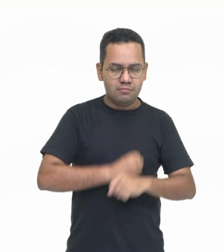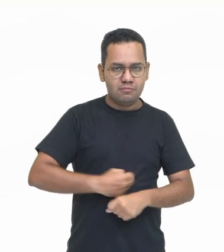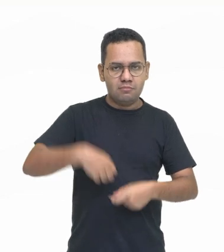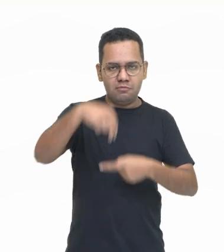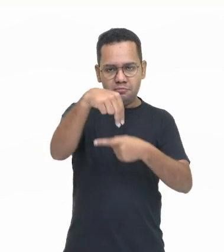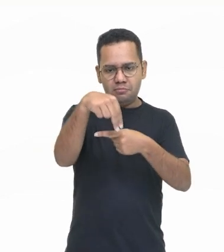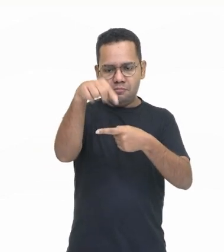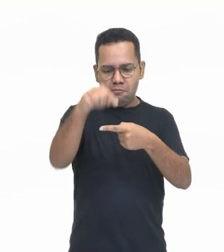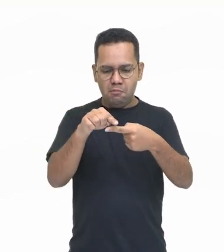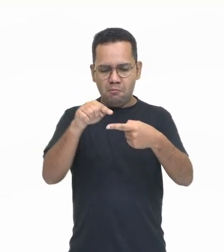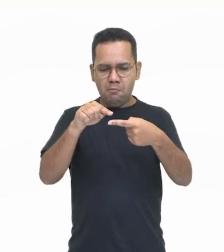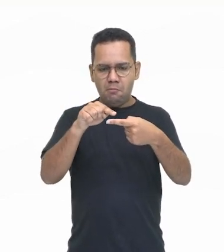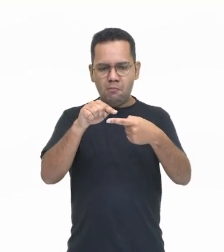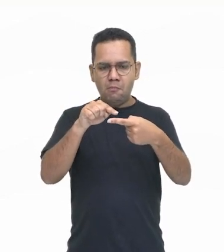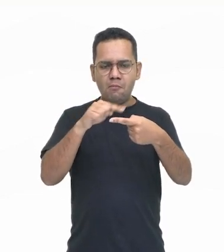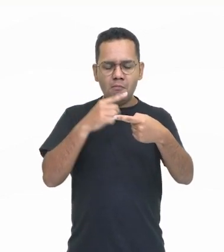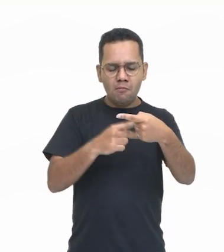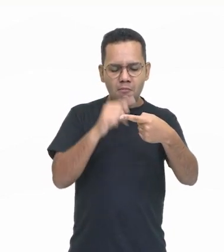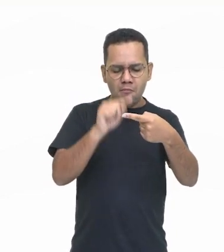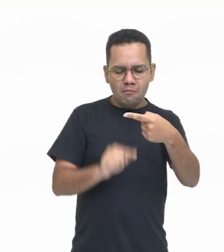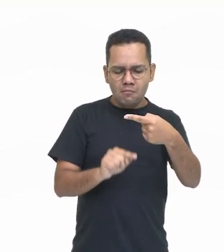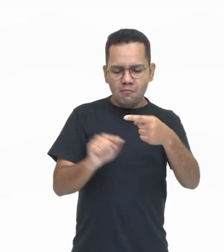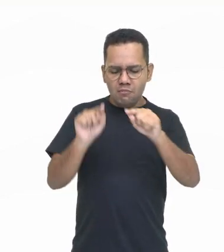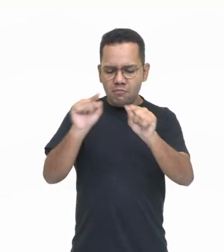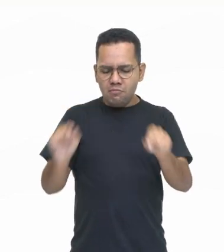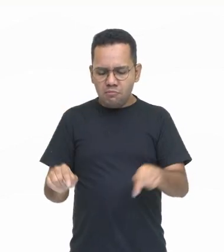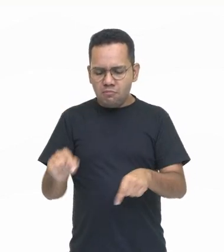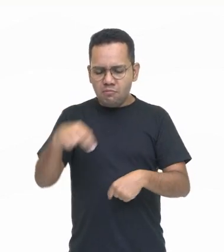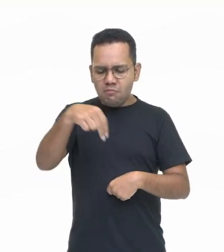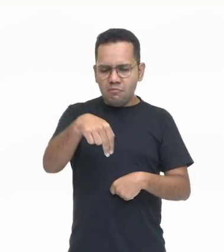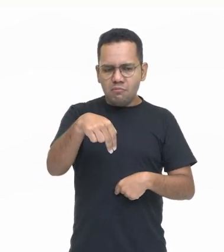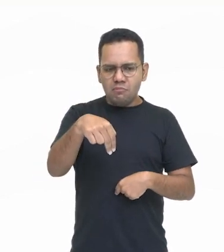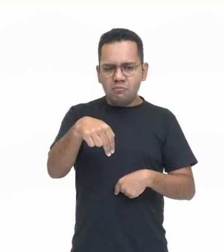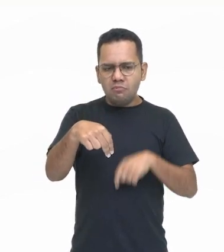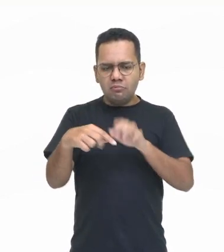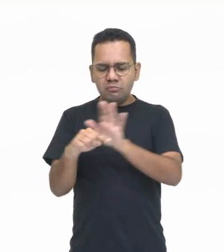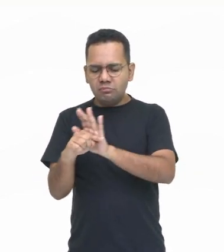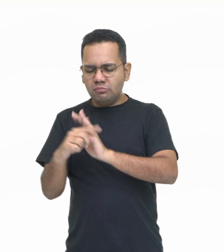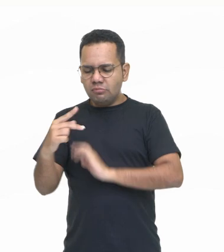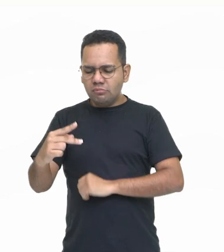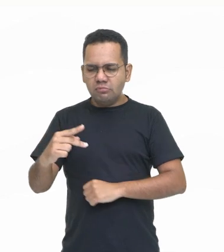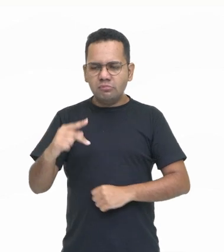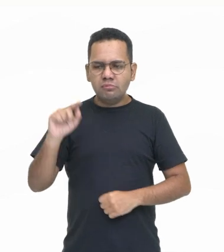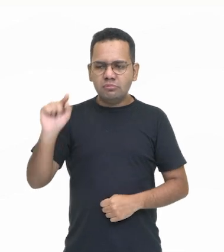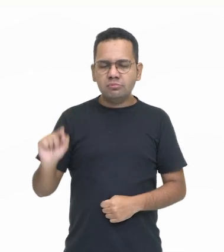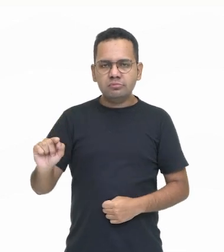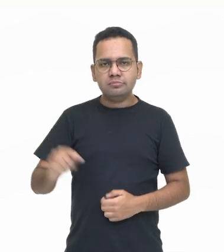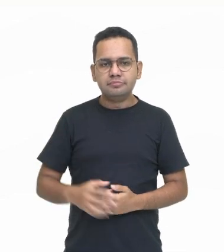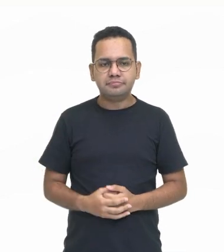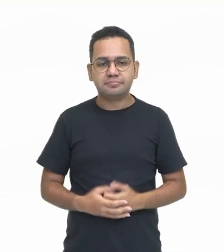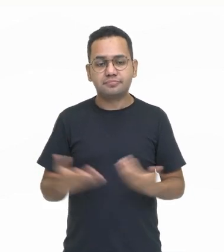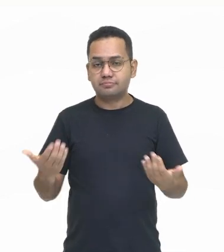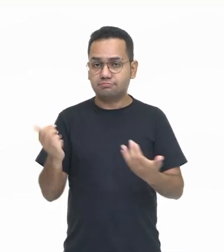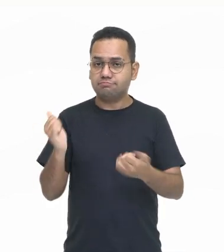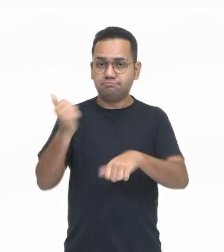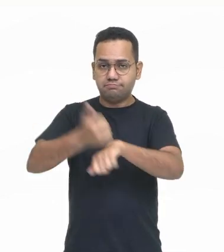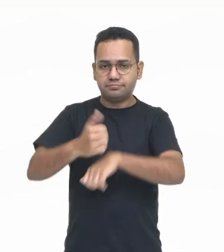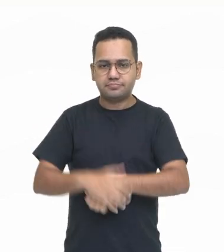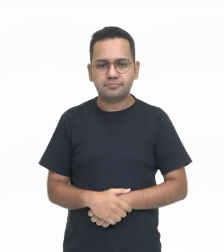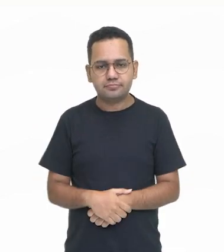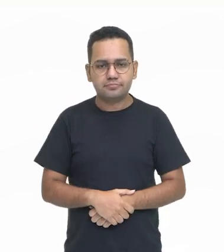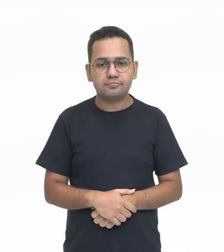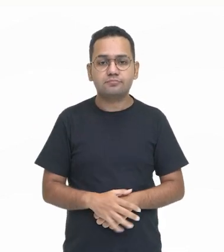n fatorial dividido por p fatorial, que multiplica n menos p fatorial. Vamos fazer a substituição? No nosso caso aqui,